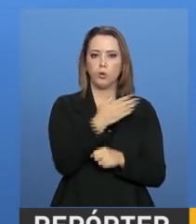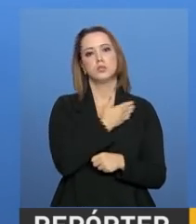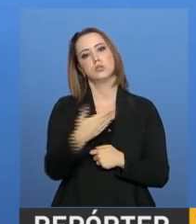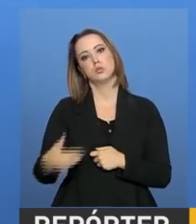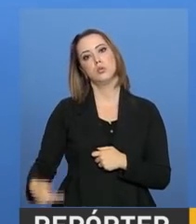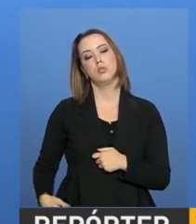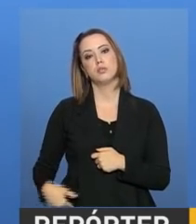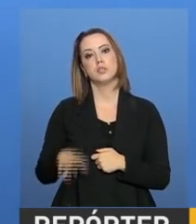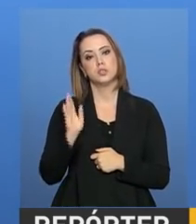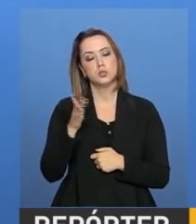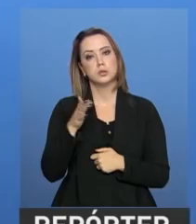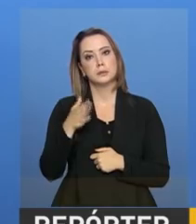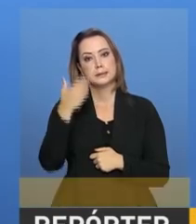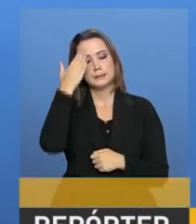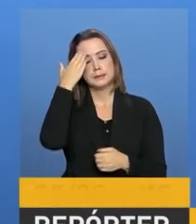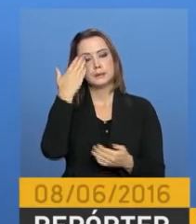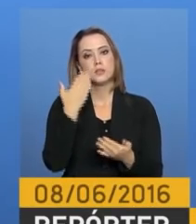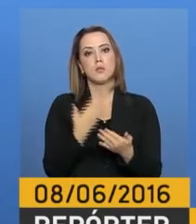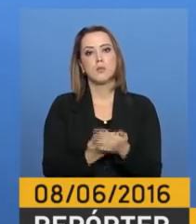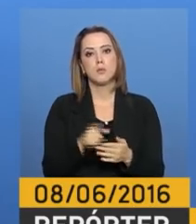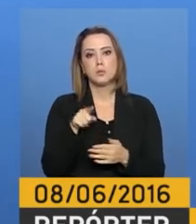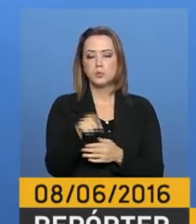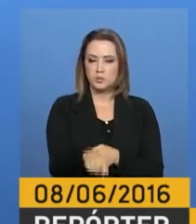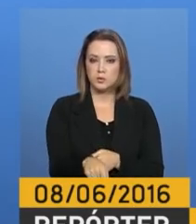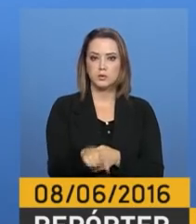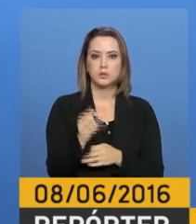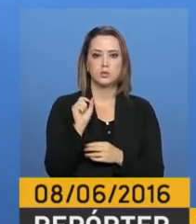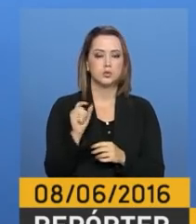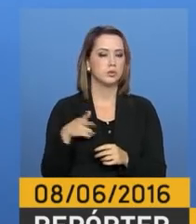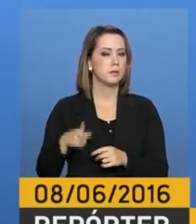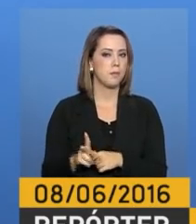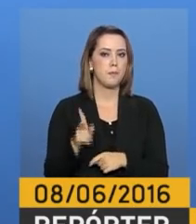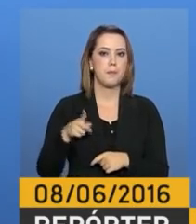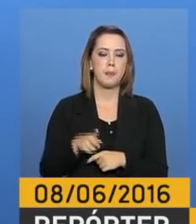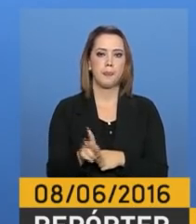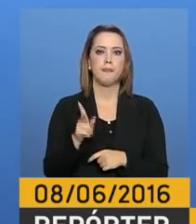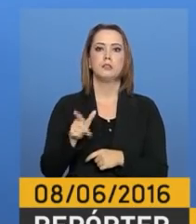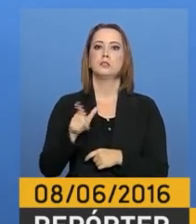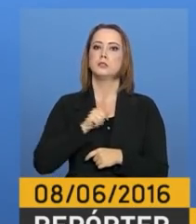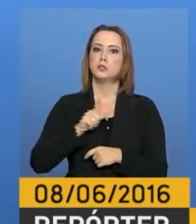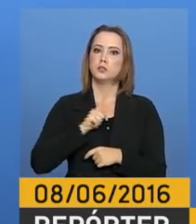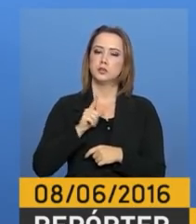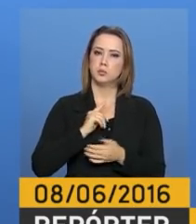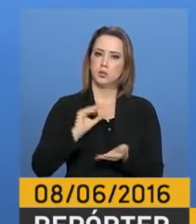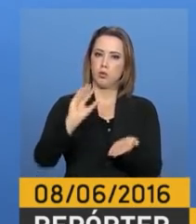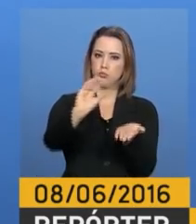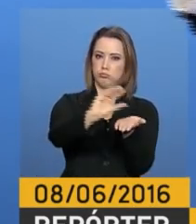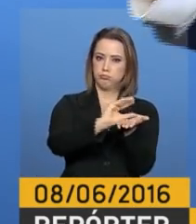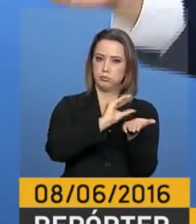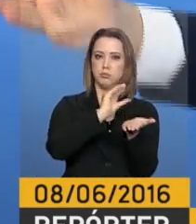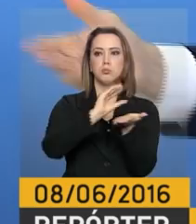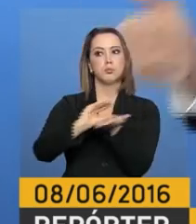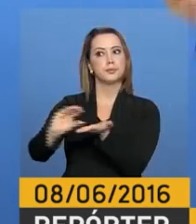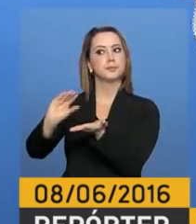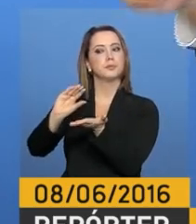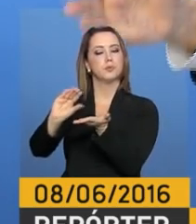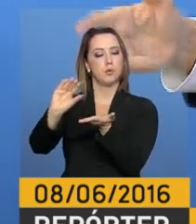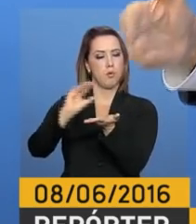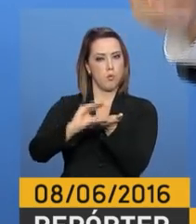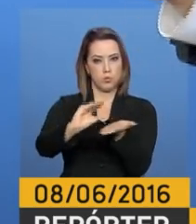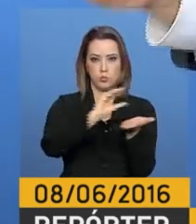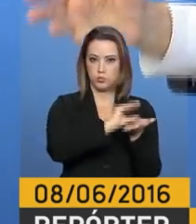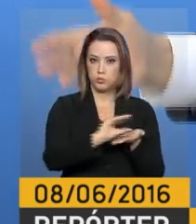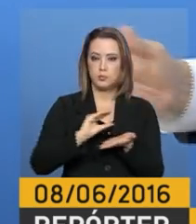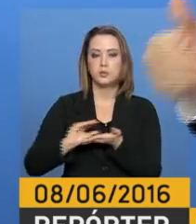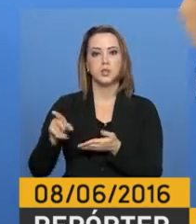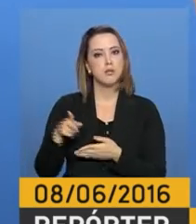já gera a confiança de que haverá cada vez mais recursos disponíveis para a sociedade brasileira